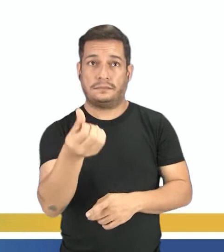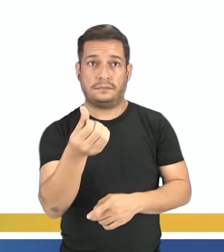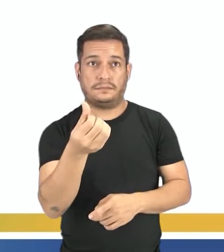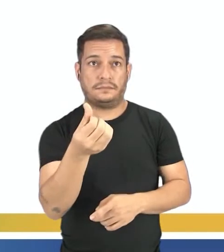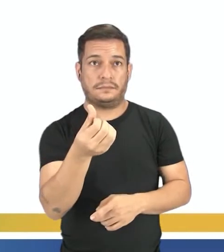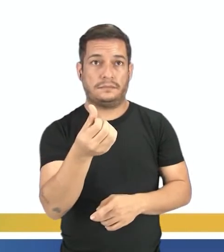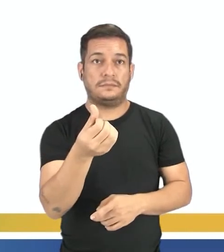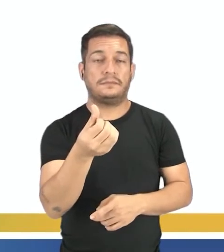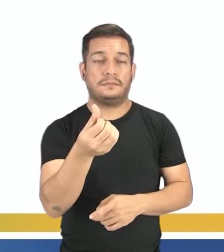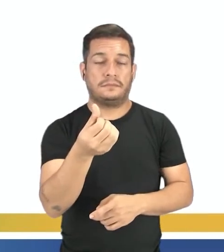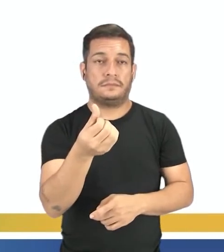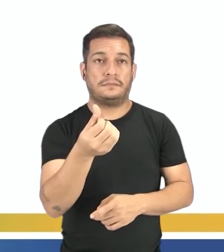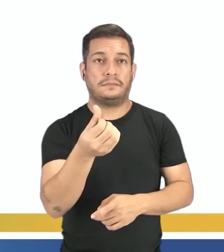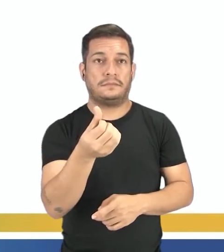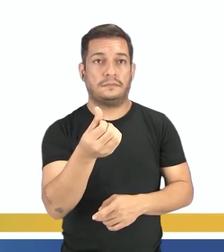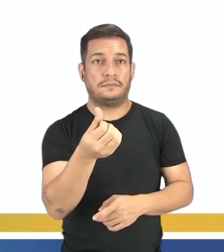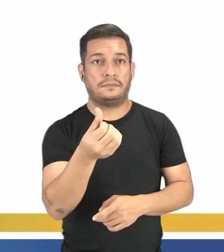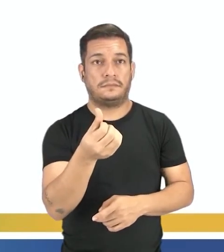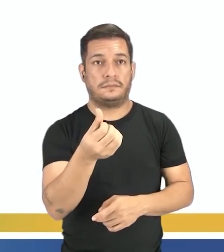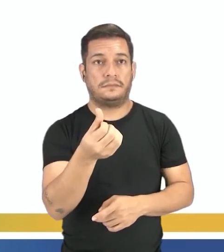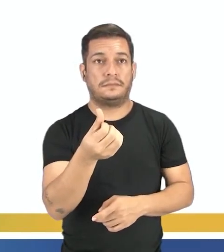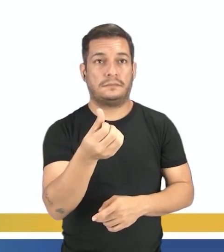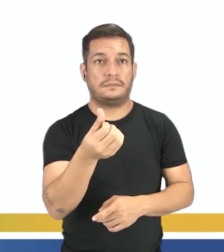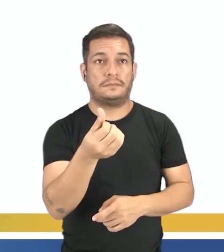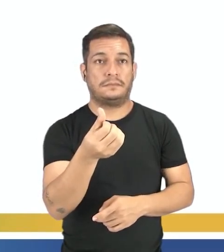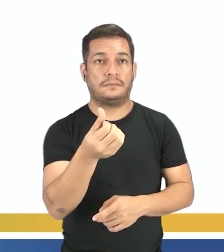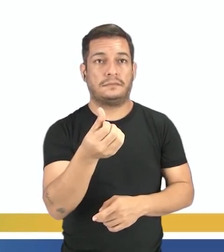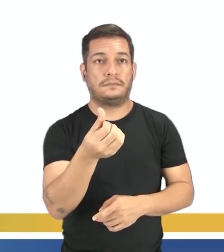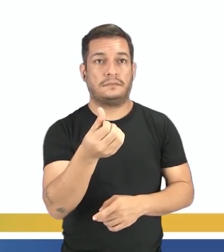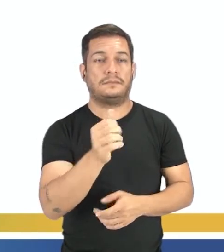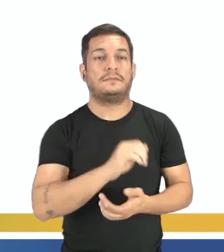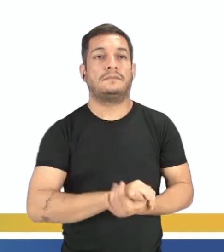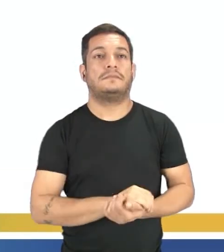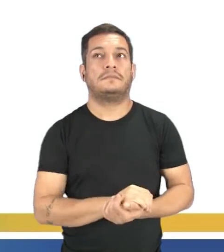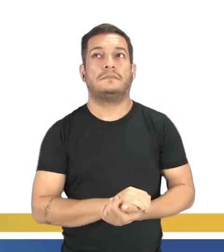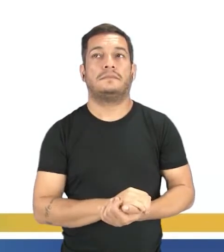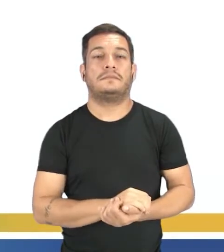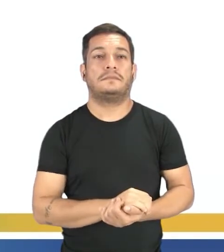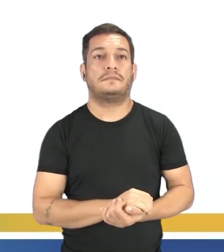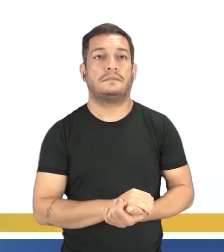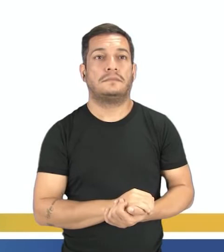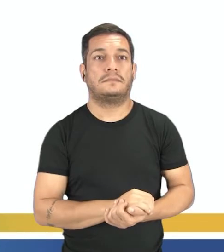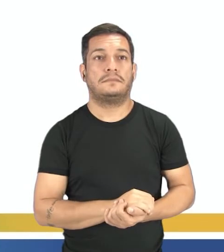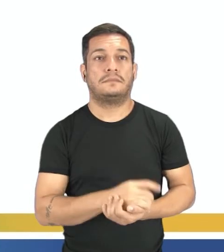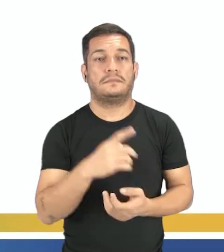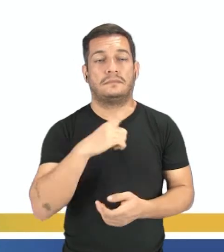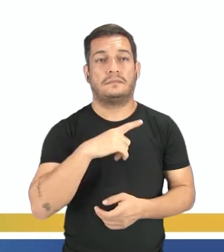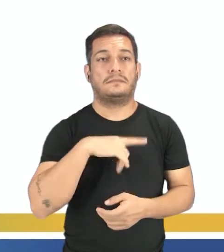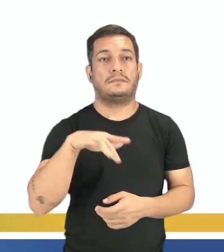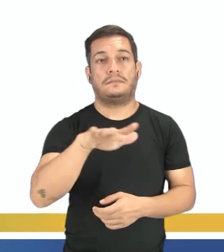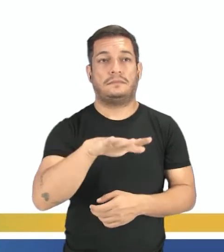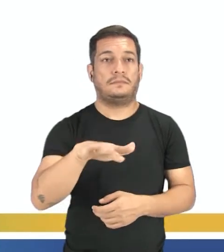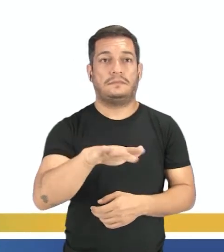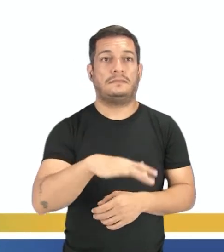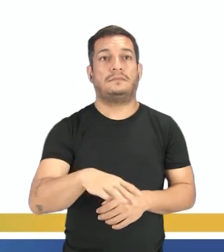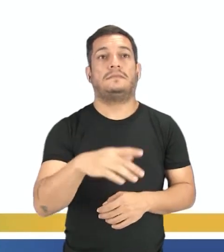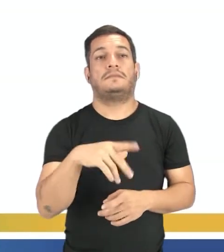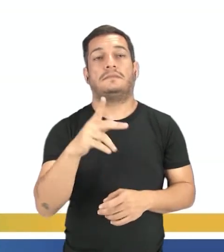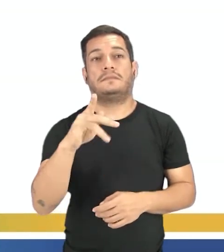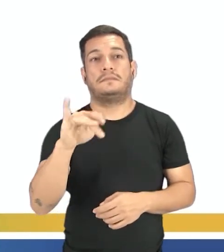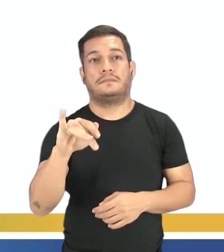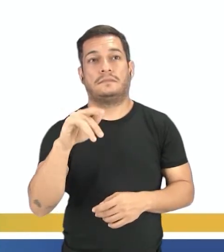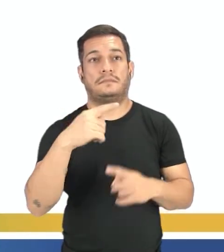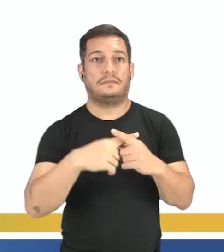que é a geratriz, é 10, mais o raio, que é 6. Nós temos aqui a área total, que vai ser igual a